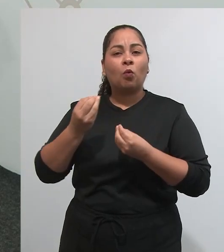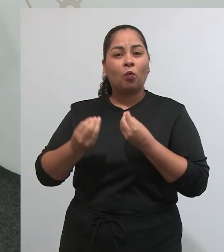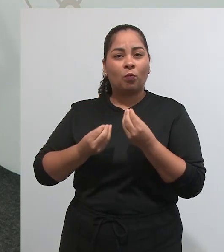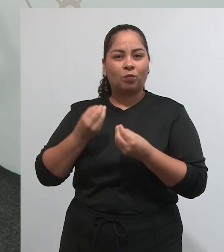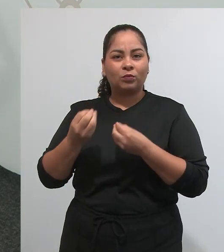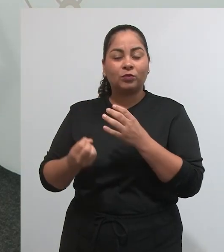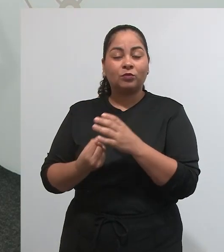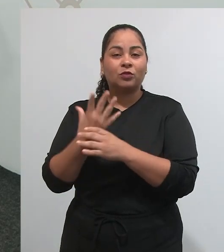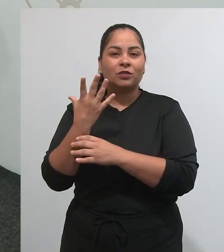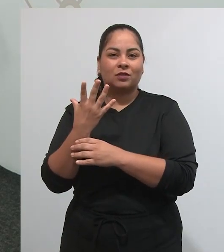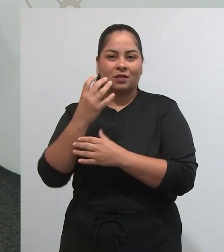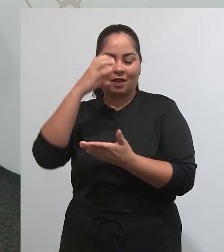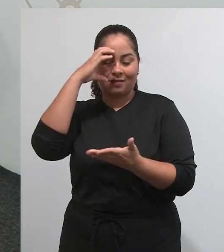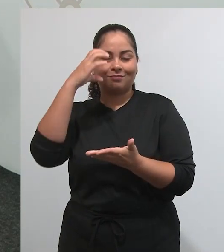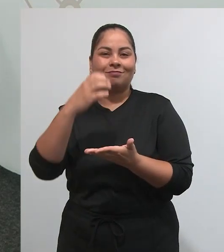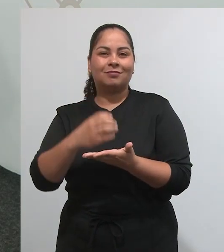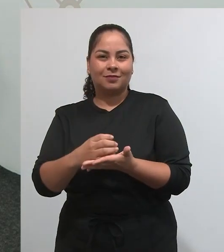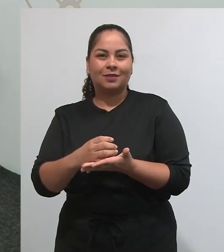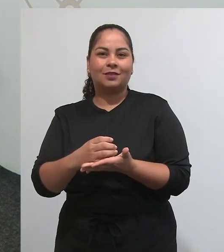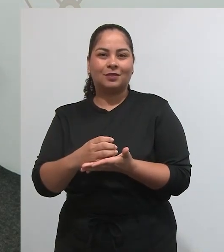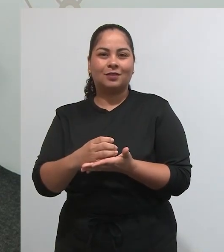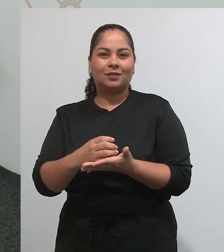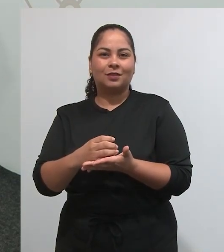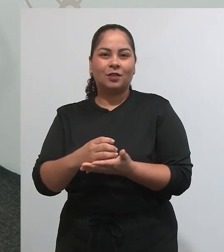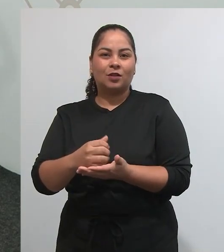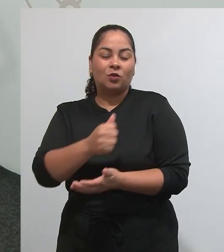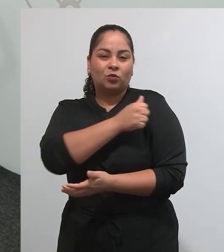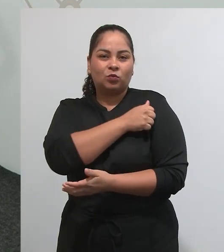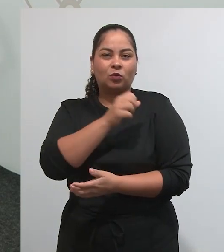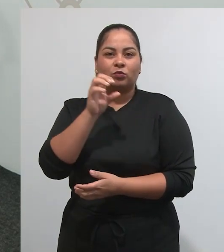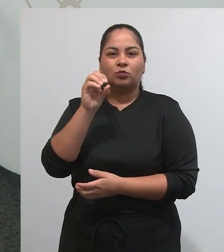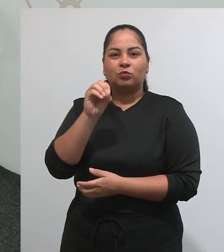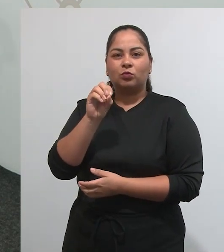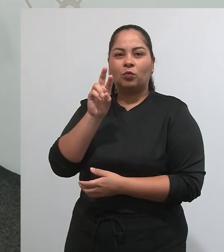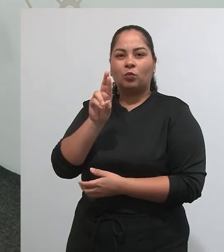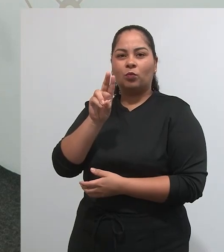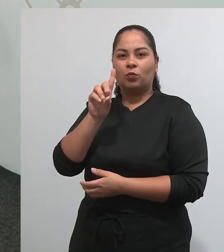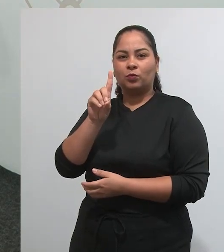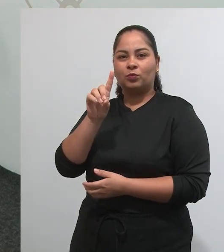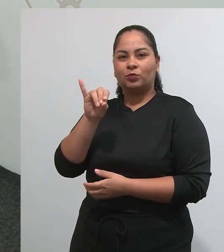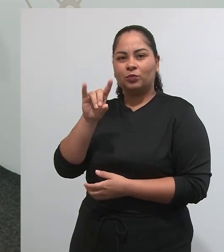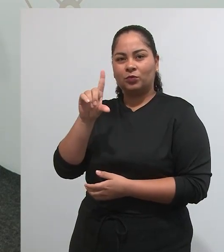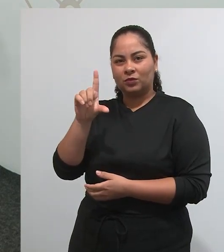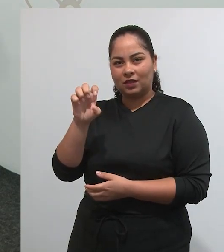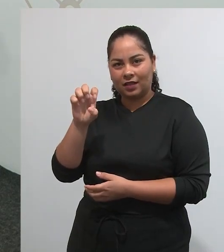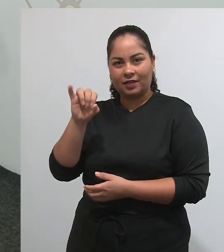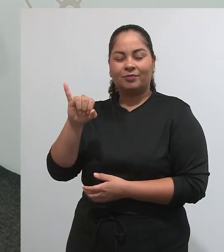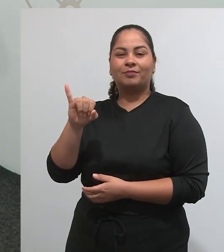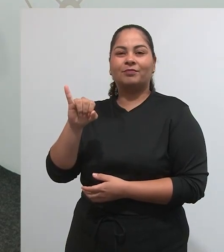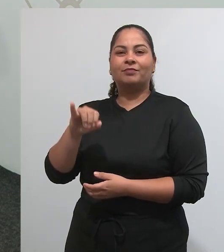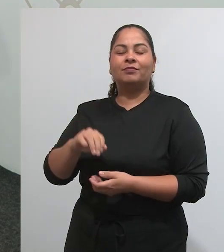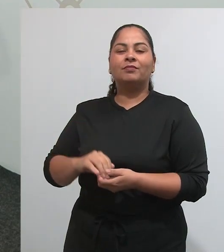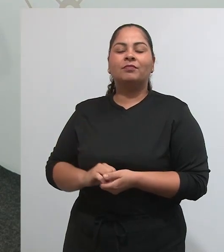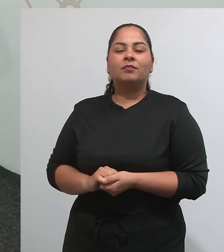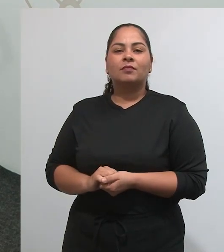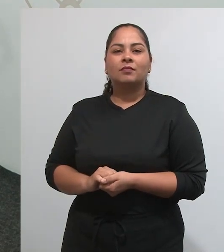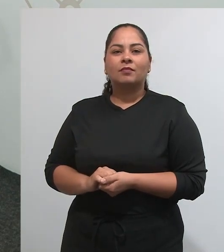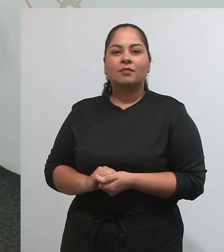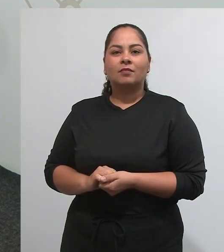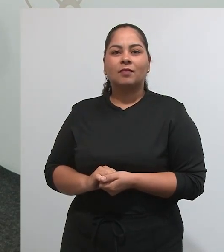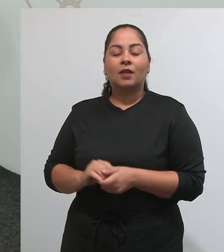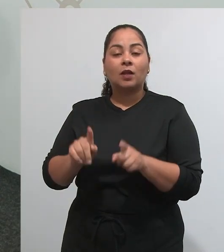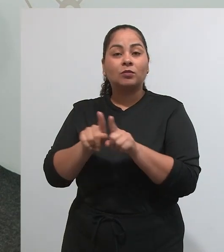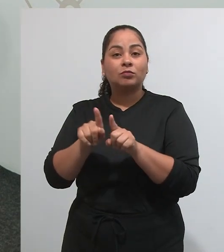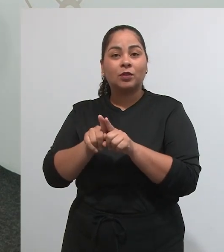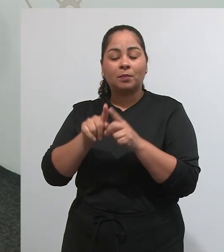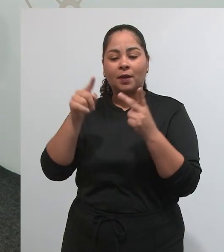essa produção do agora professor Odirley, né, sobre Libras e comunidades indígenas, e